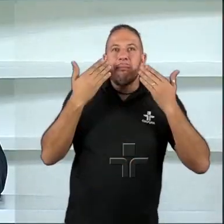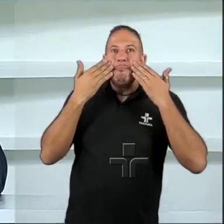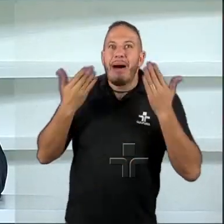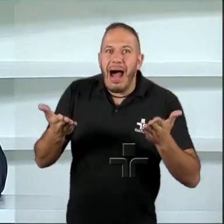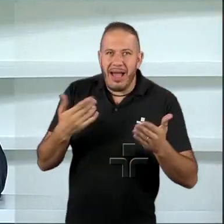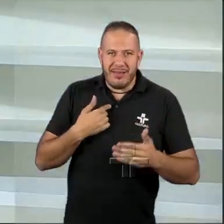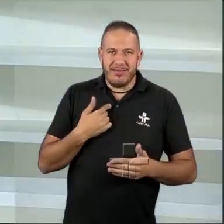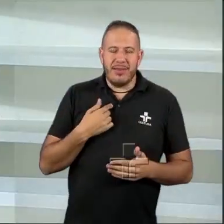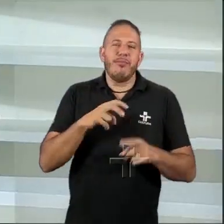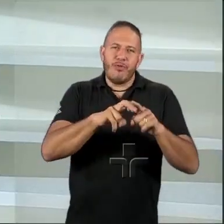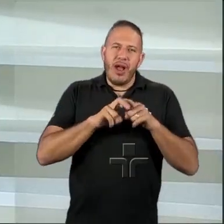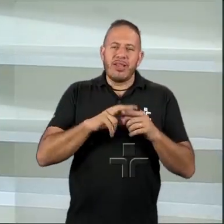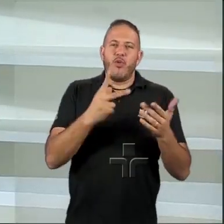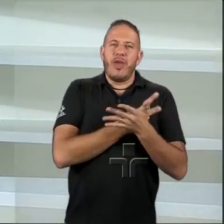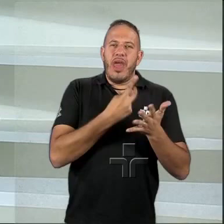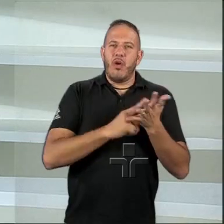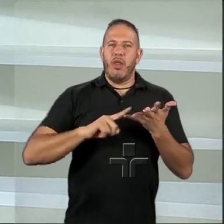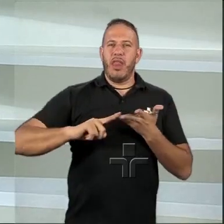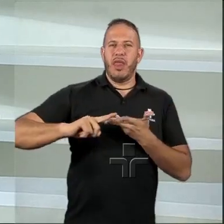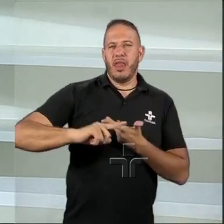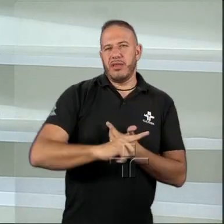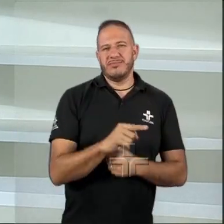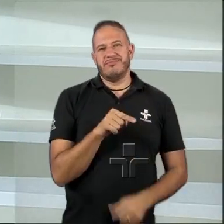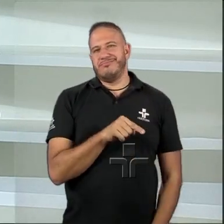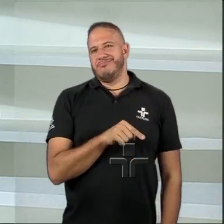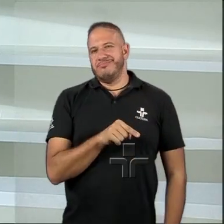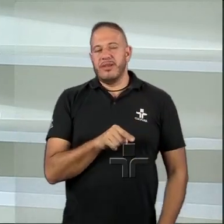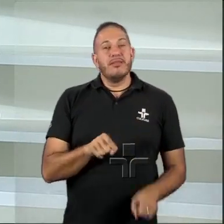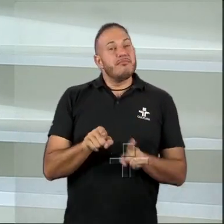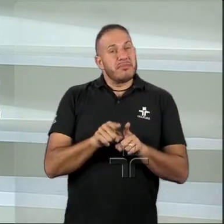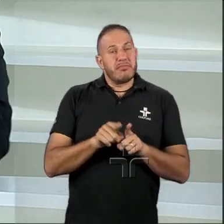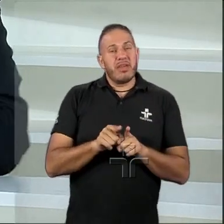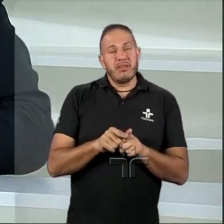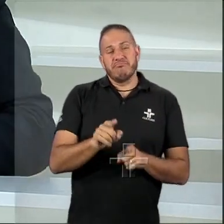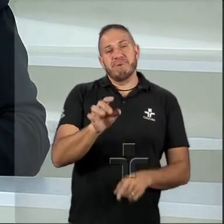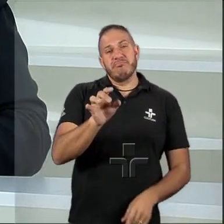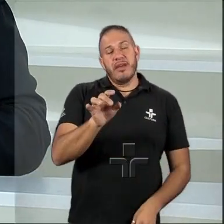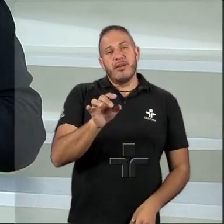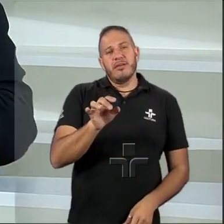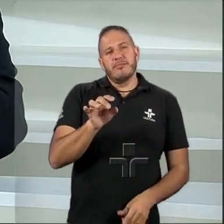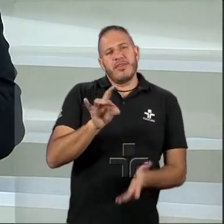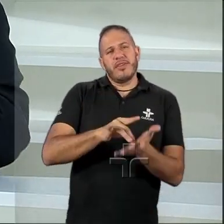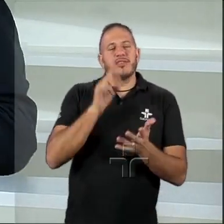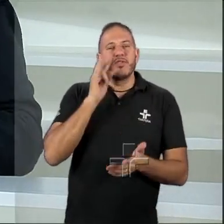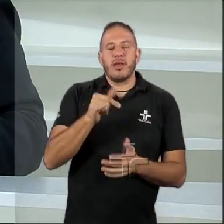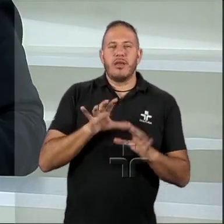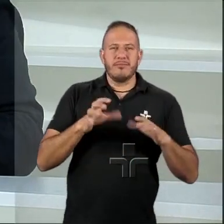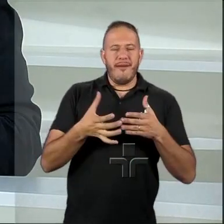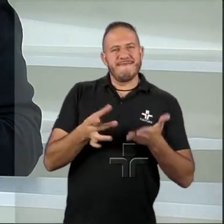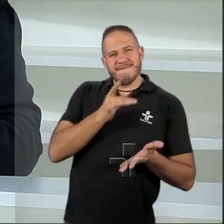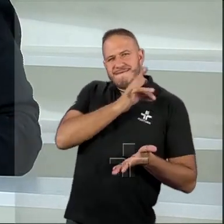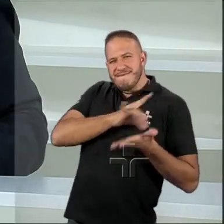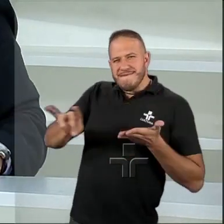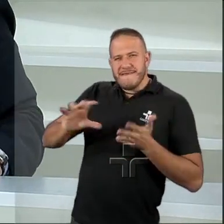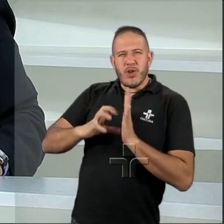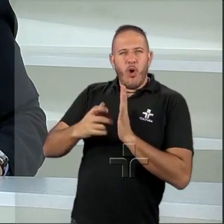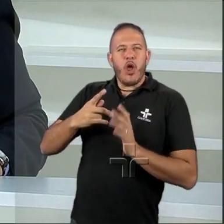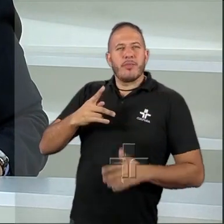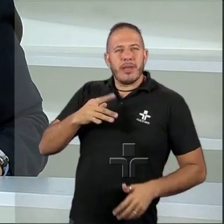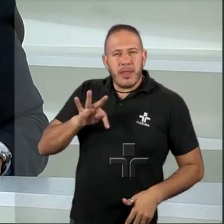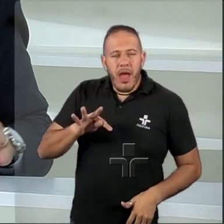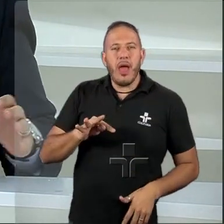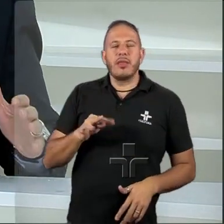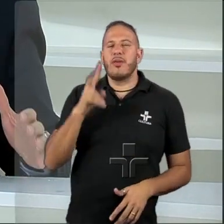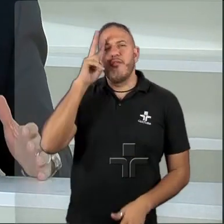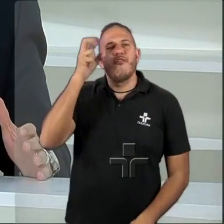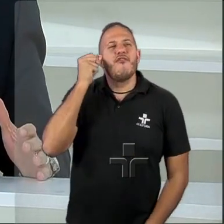conta desses erros todos. Agora, também é verdade que talvez esse antipetismo não tivesse começado a campanha tão forte